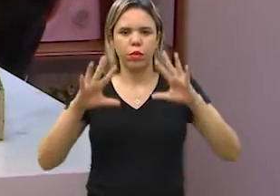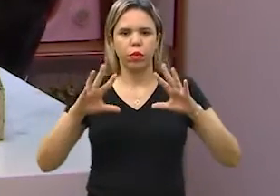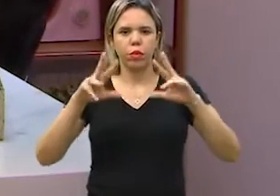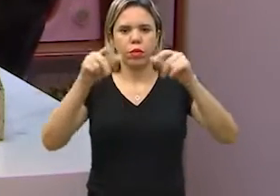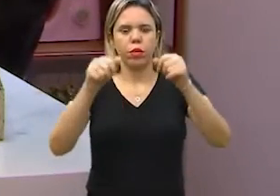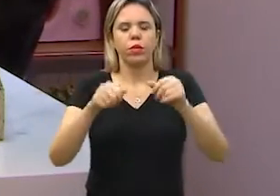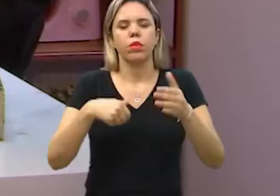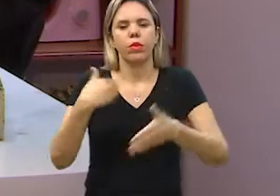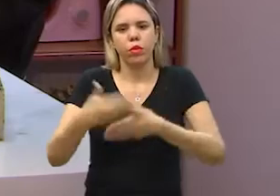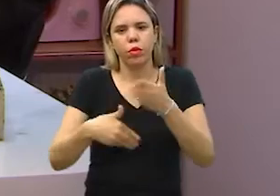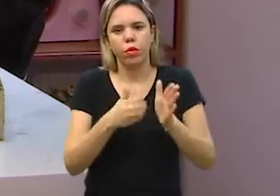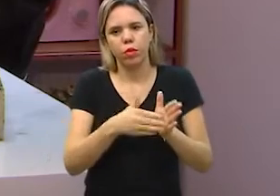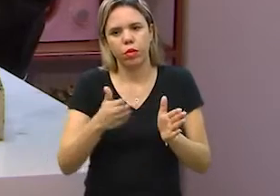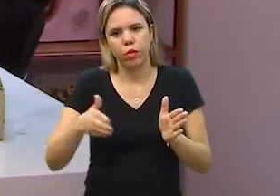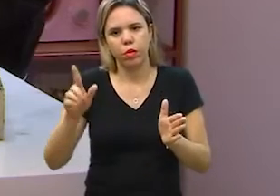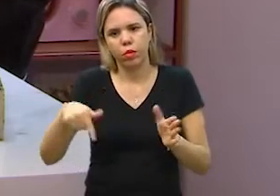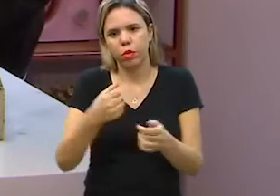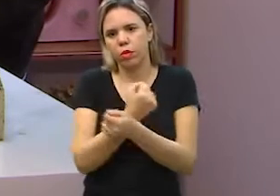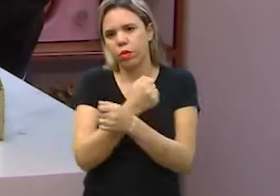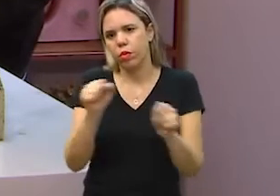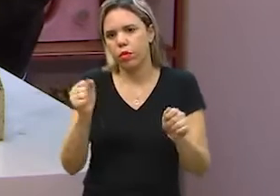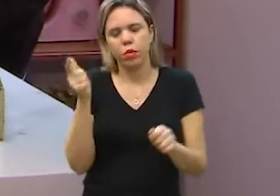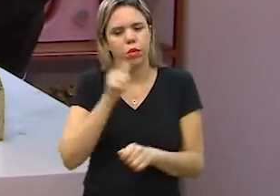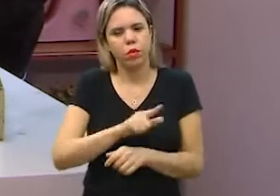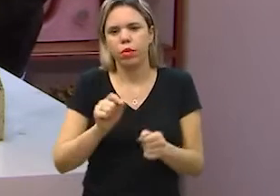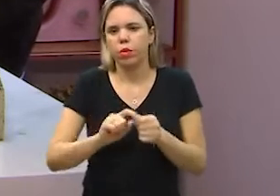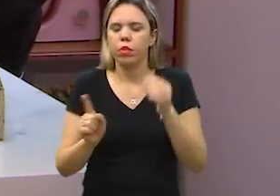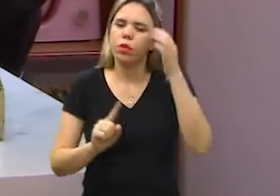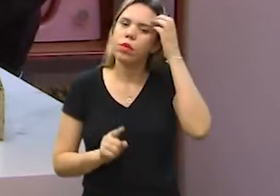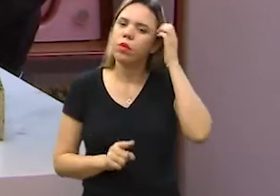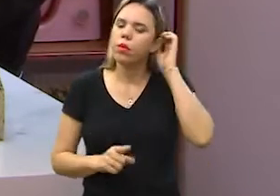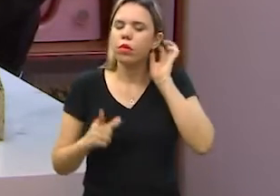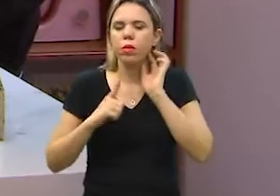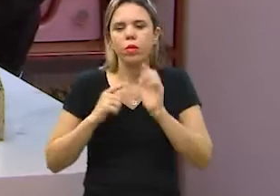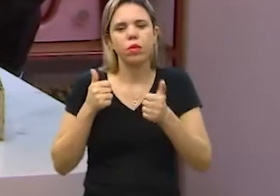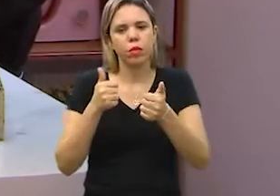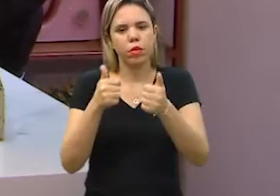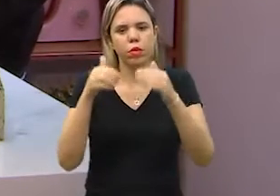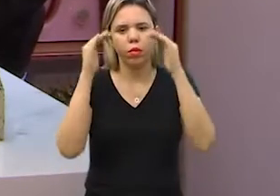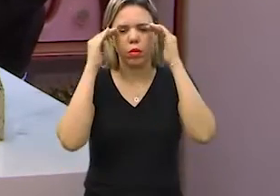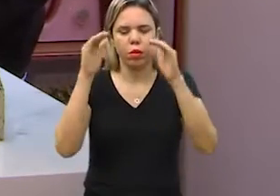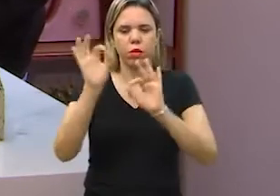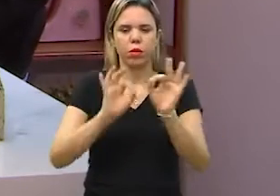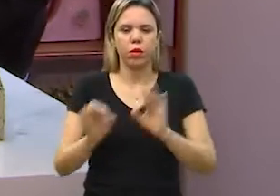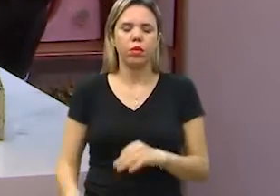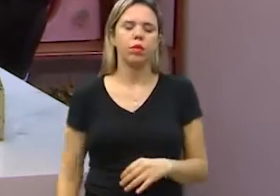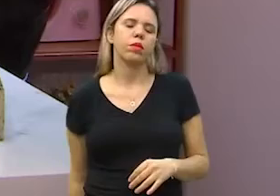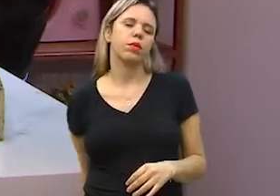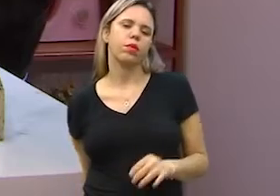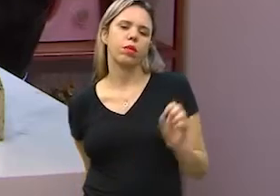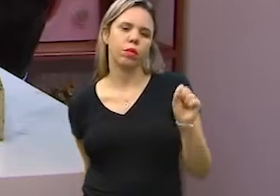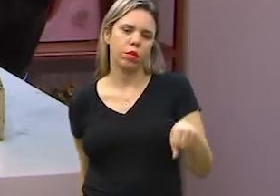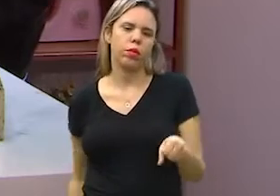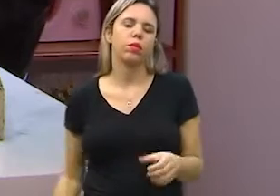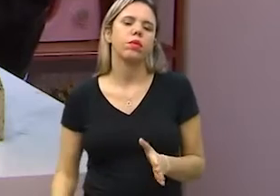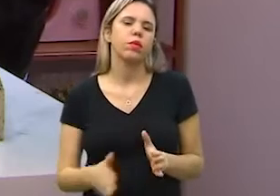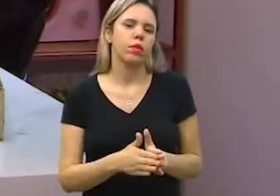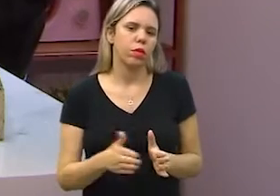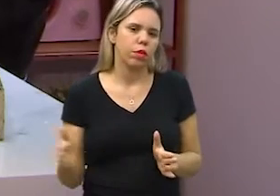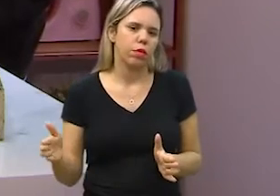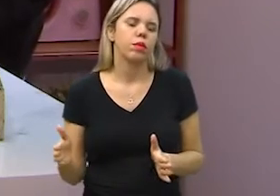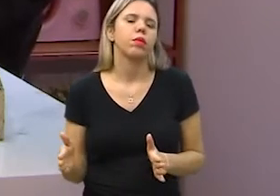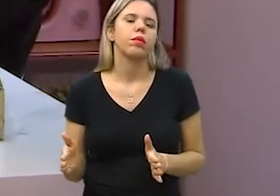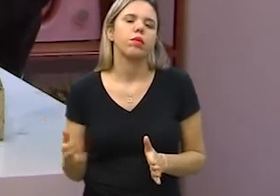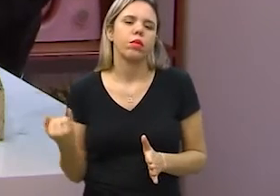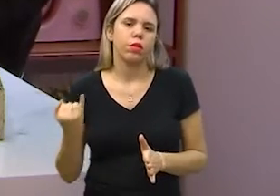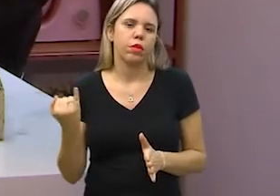todos esses processos, é impossível não conseguir fazer. Tem que seguir também o modo de preparo, sim, a ordem. A ordem